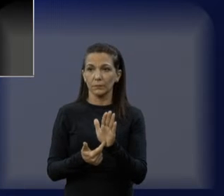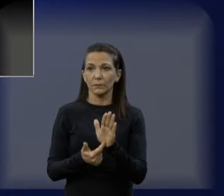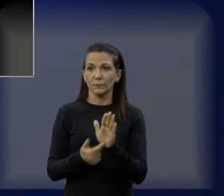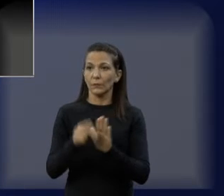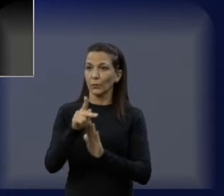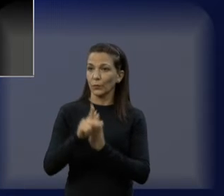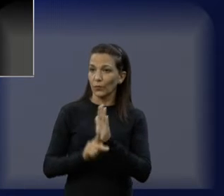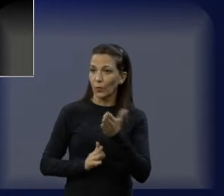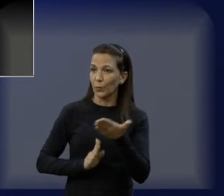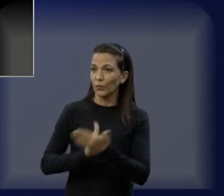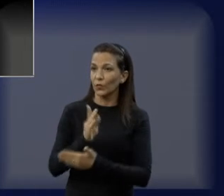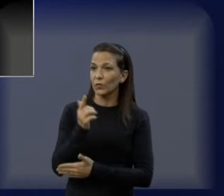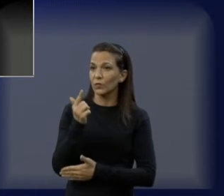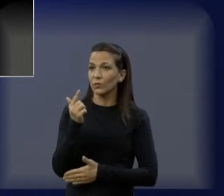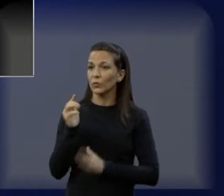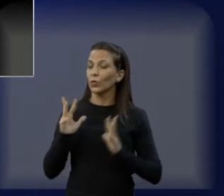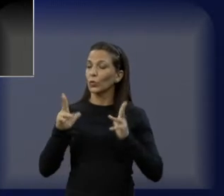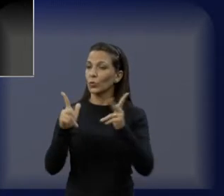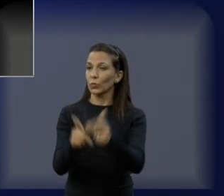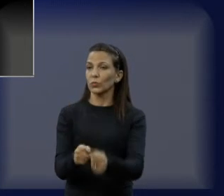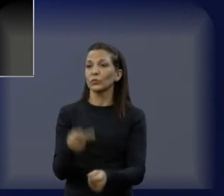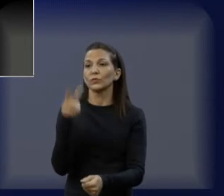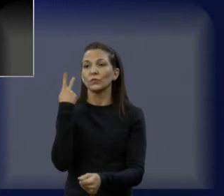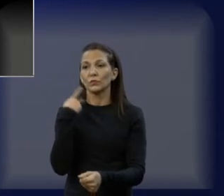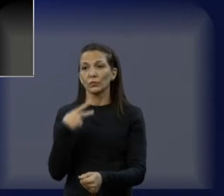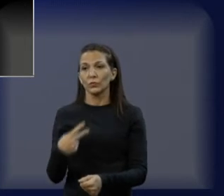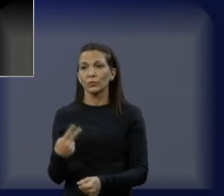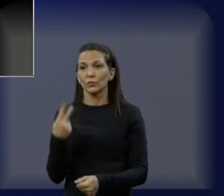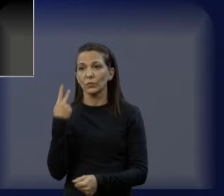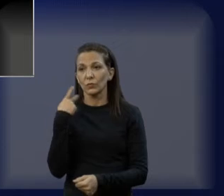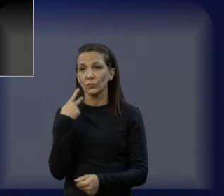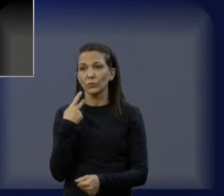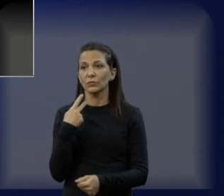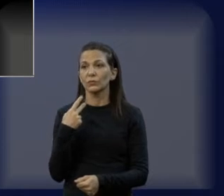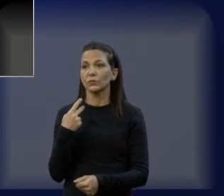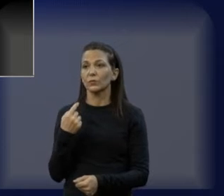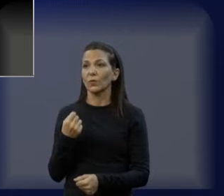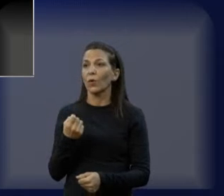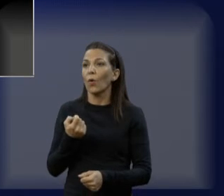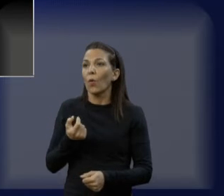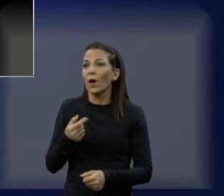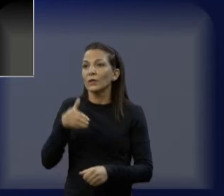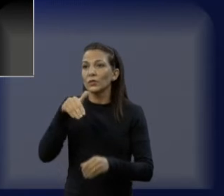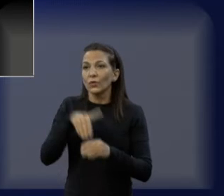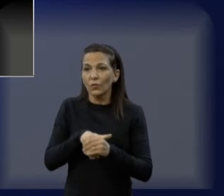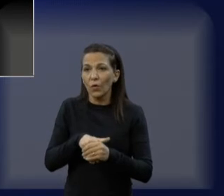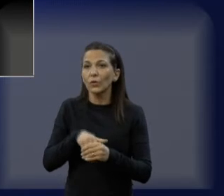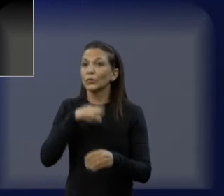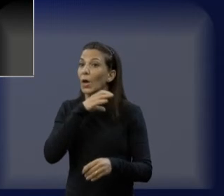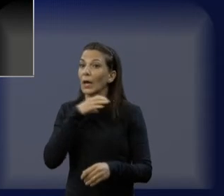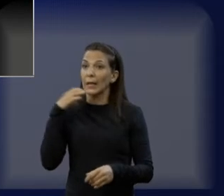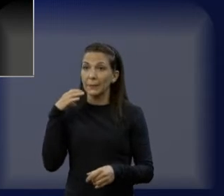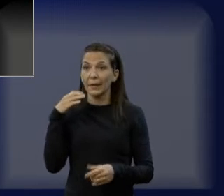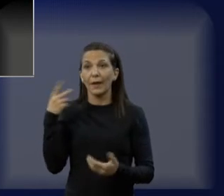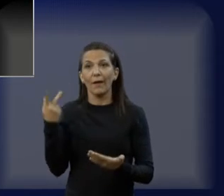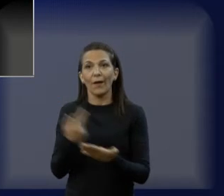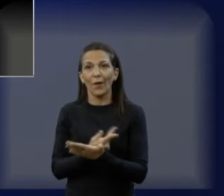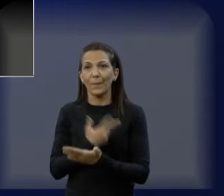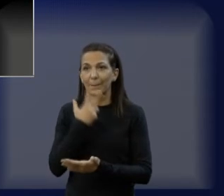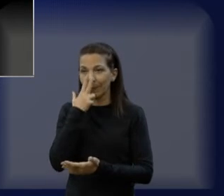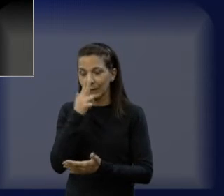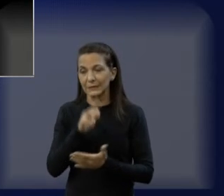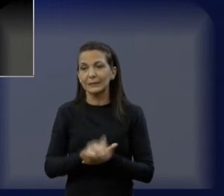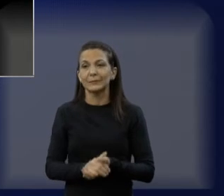o projeto foi aprovado por unanimidade com quase voto contrário de vereadores em a